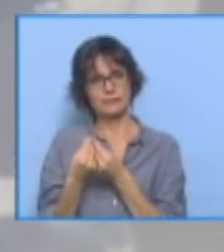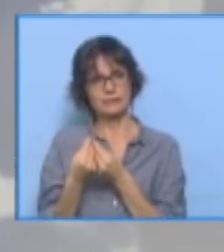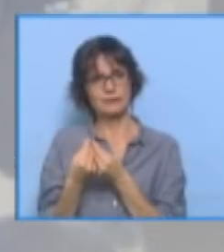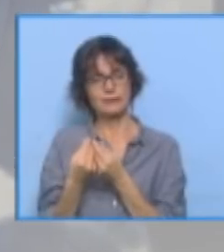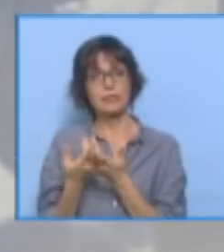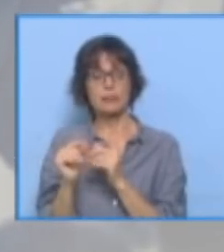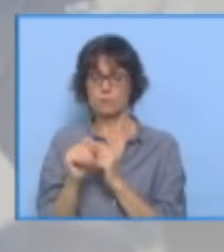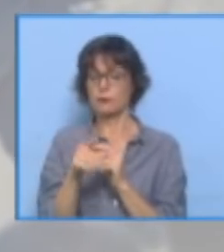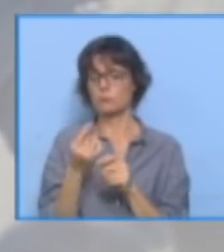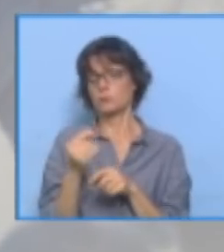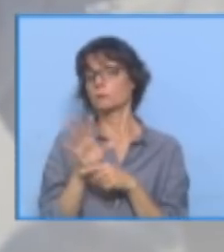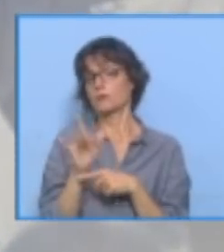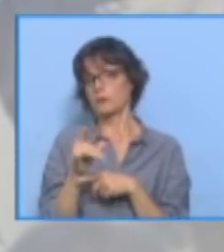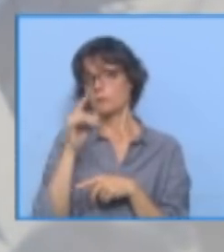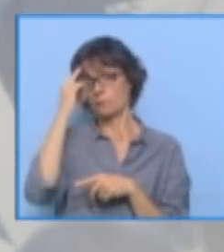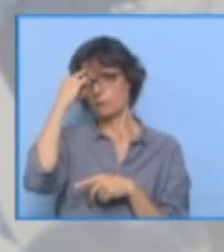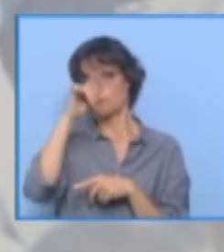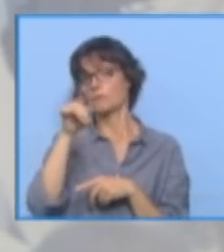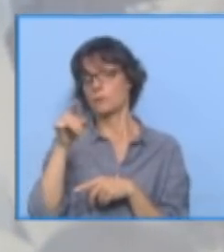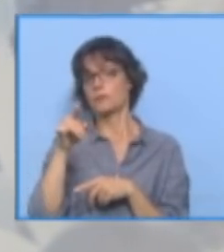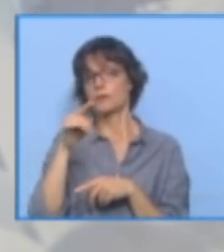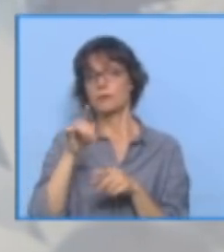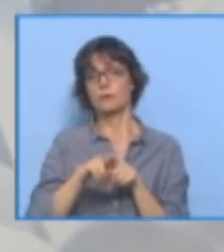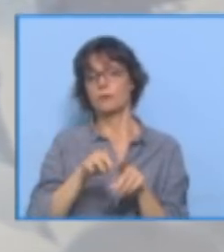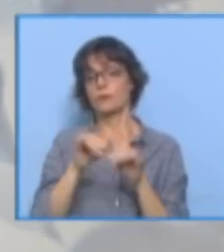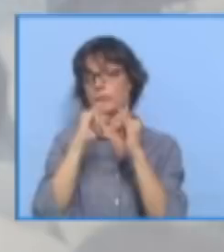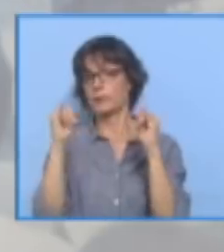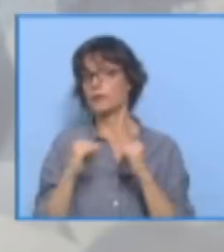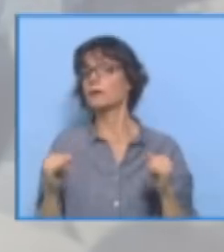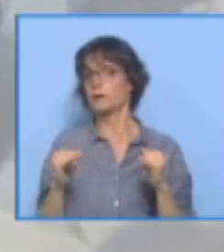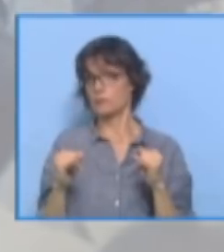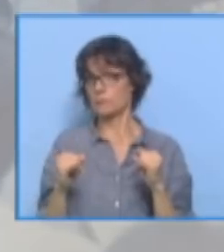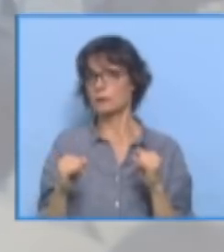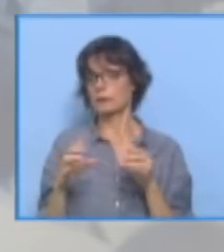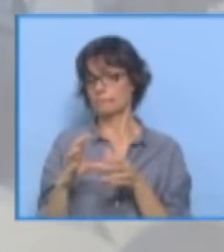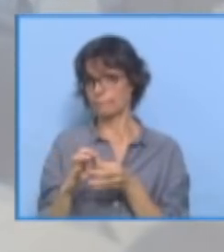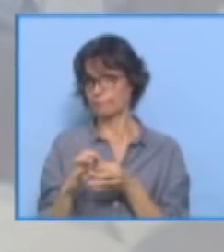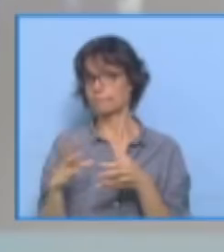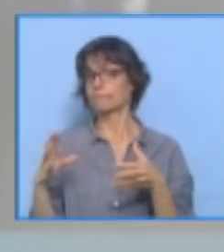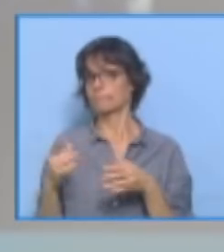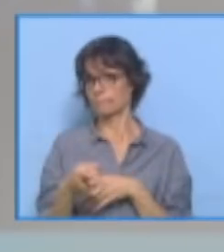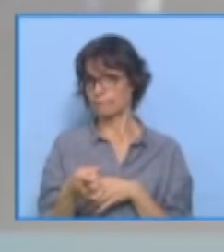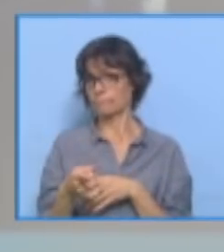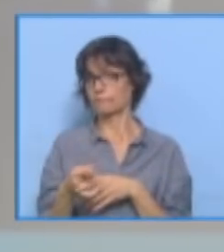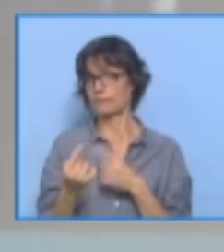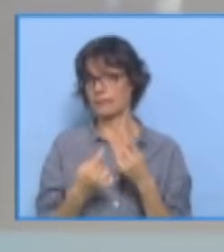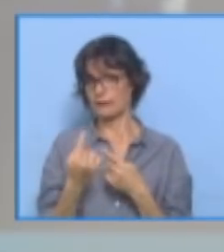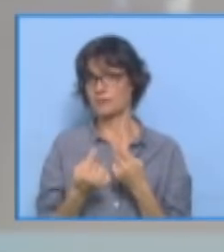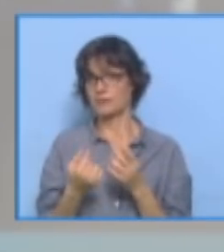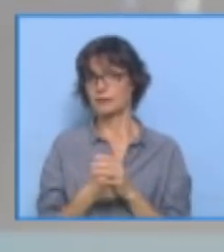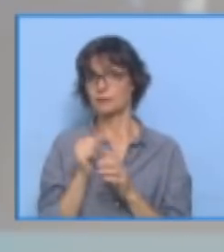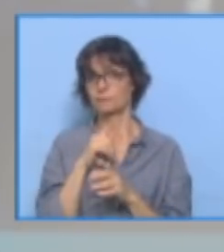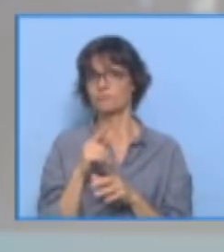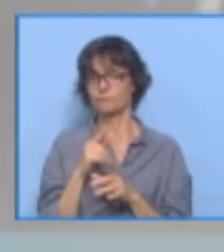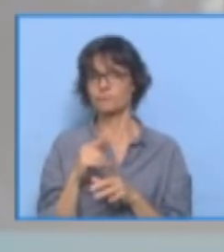política internacional que por vezes passam para cima do palco também, com uma resolução diferente, no caso. Exatamente. Elas neste espetáculo têm,